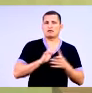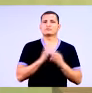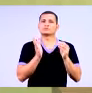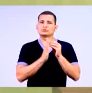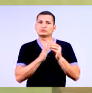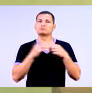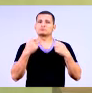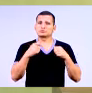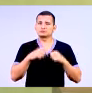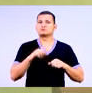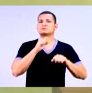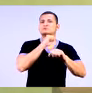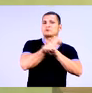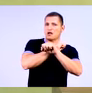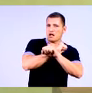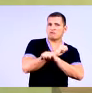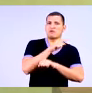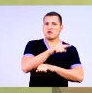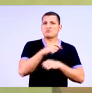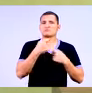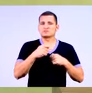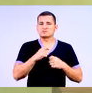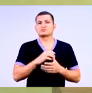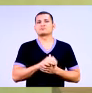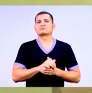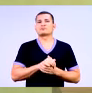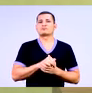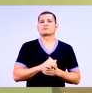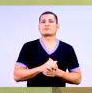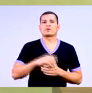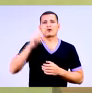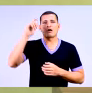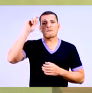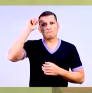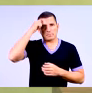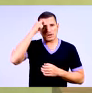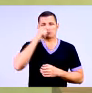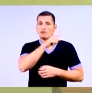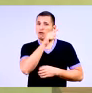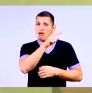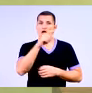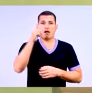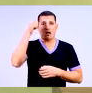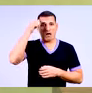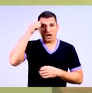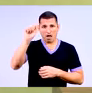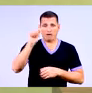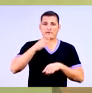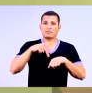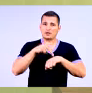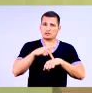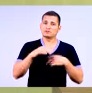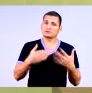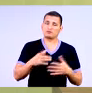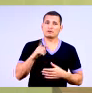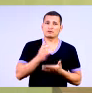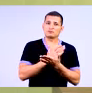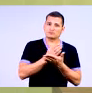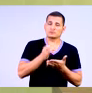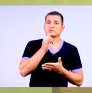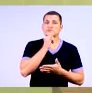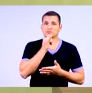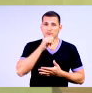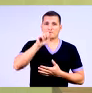ele tem que ser a minha mão de obra, o escravo, o negro lá da África. Então, esses são os exemplos de